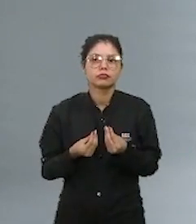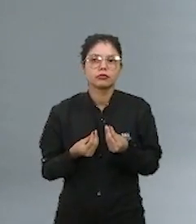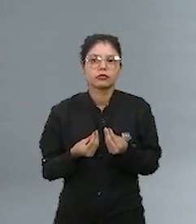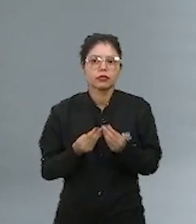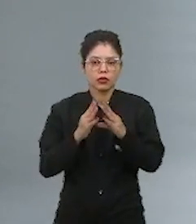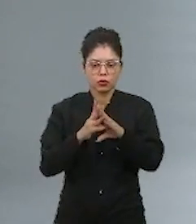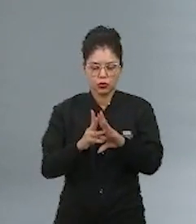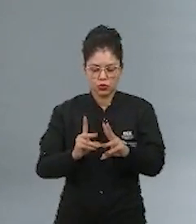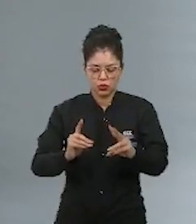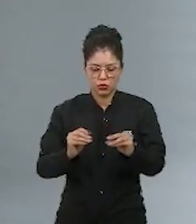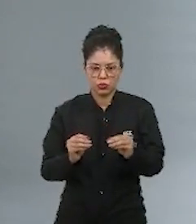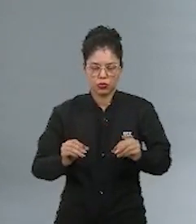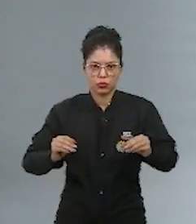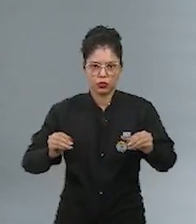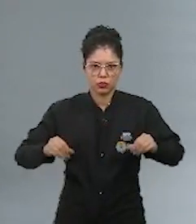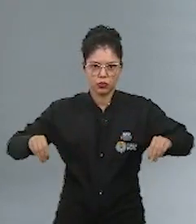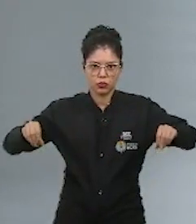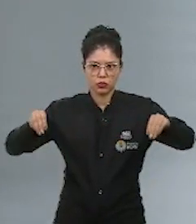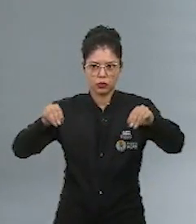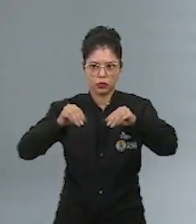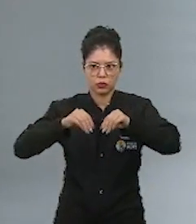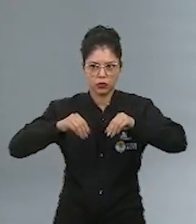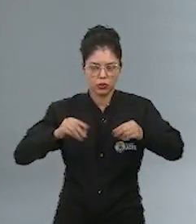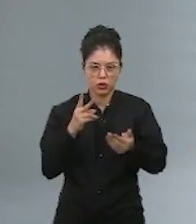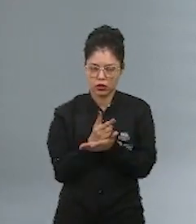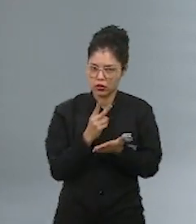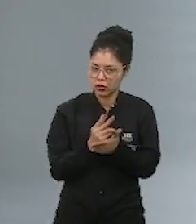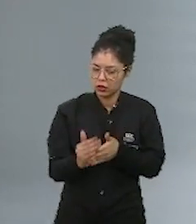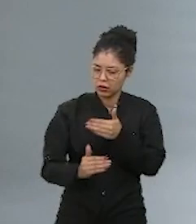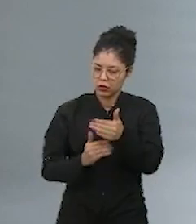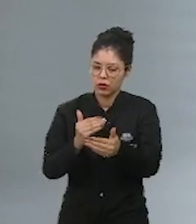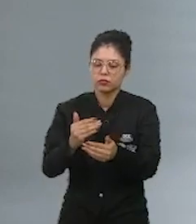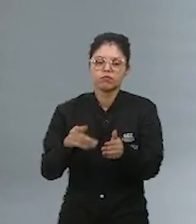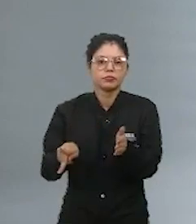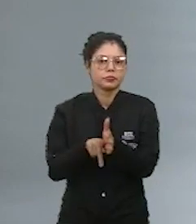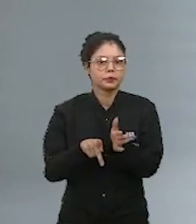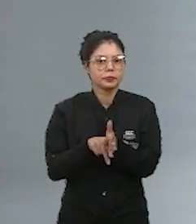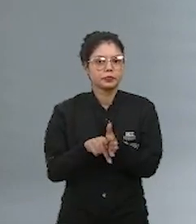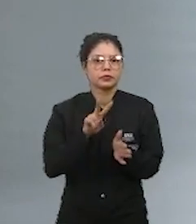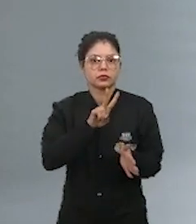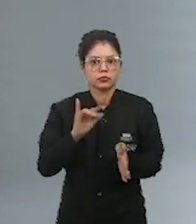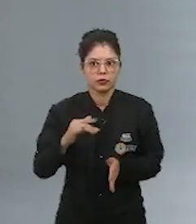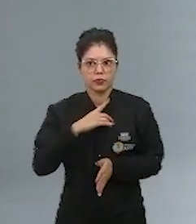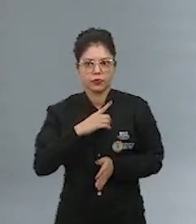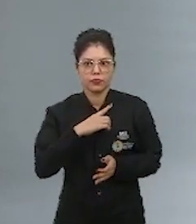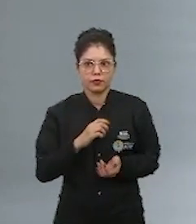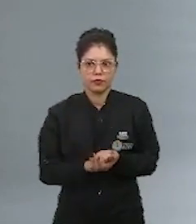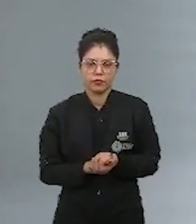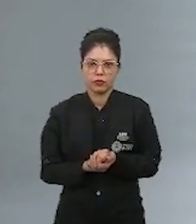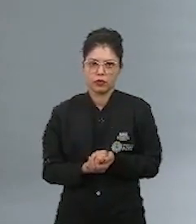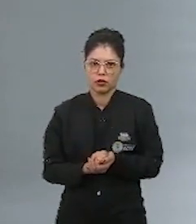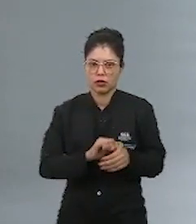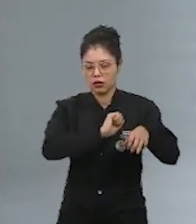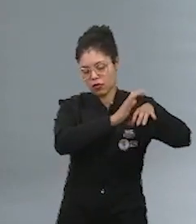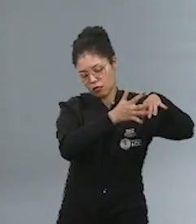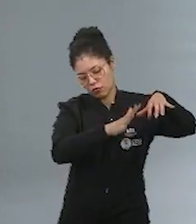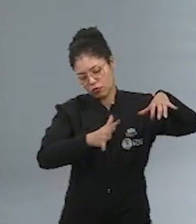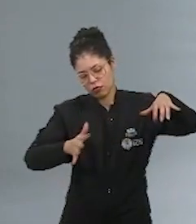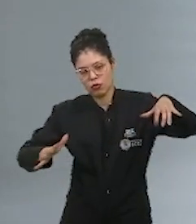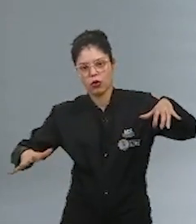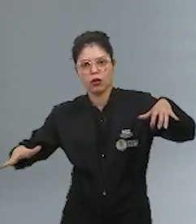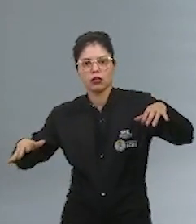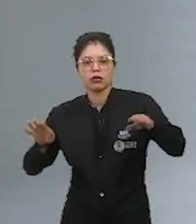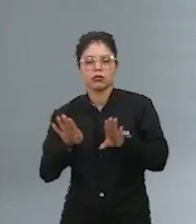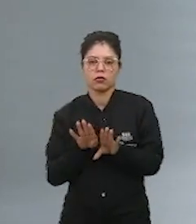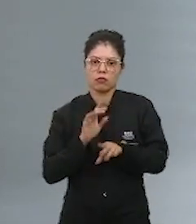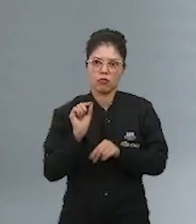se desfazer, fragmentar. E esse processo de intemperismo vai levar à erosão. E aí nós temos uma diferença